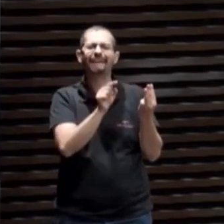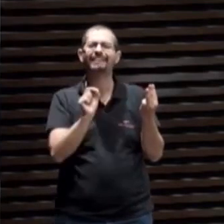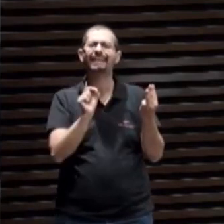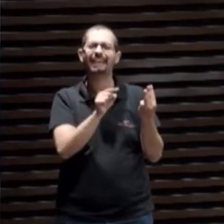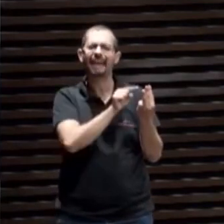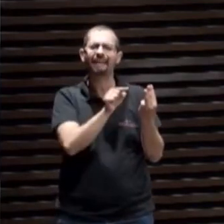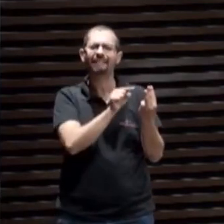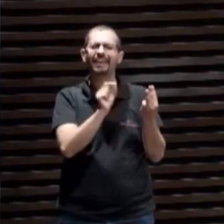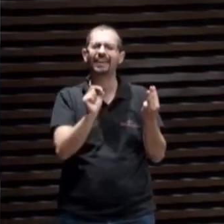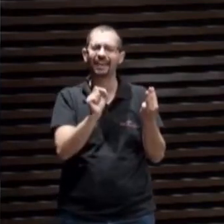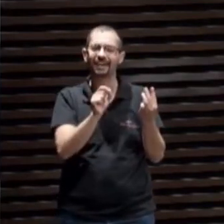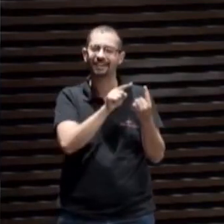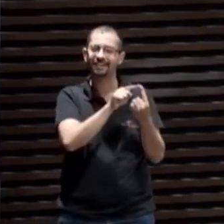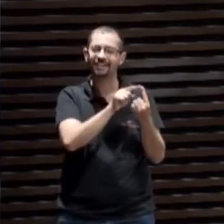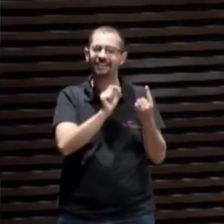são...